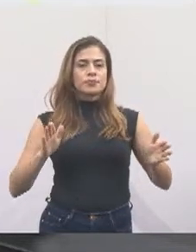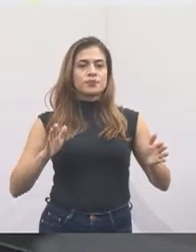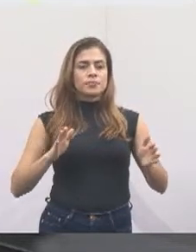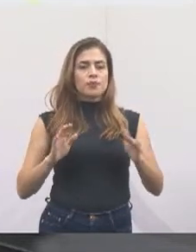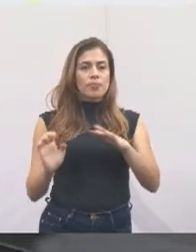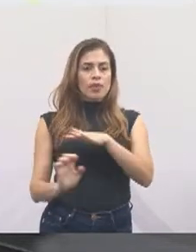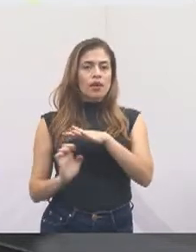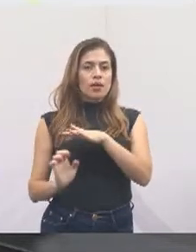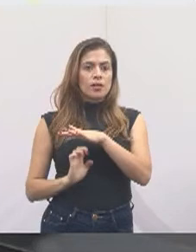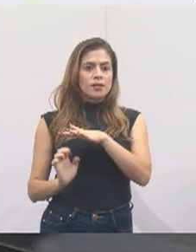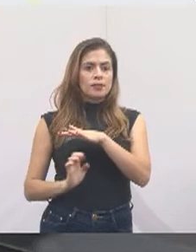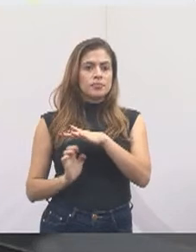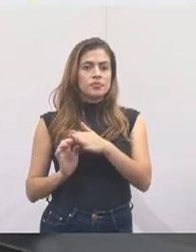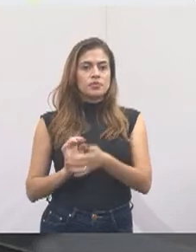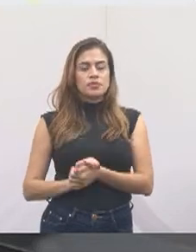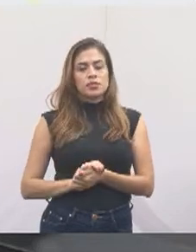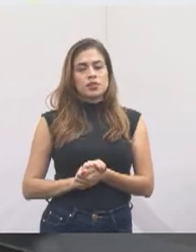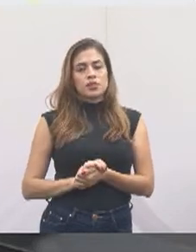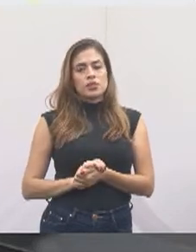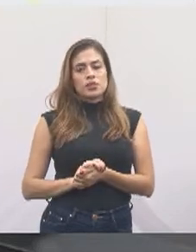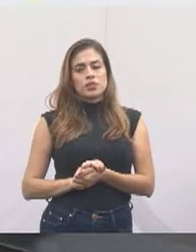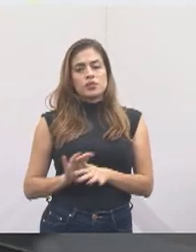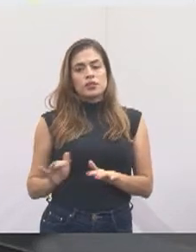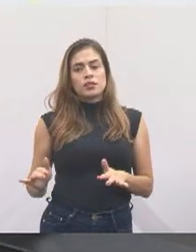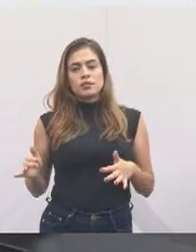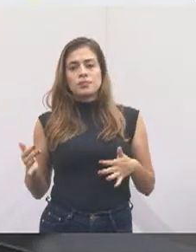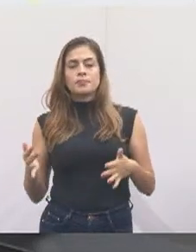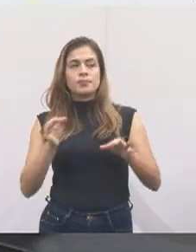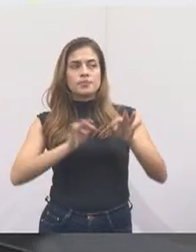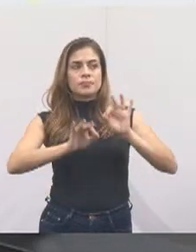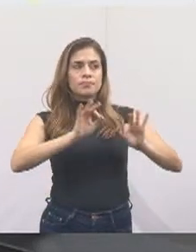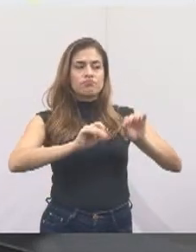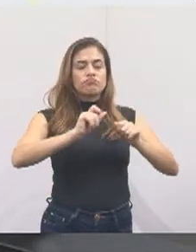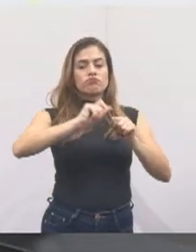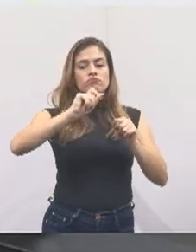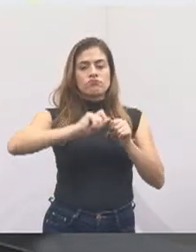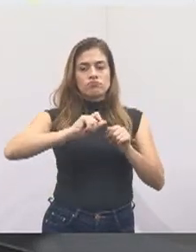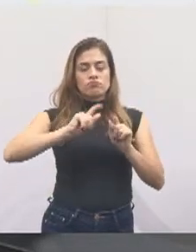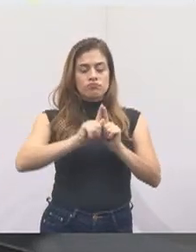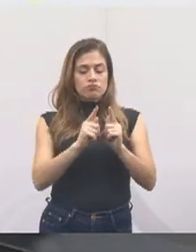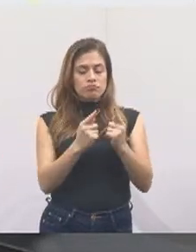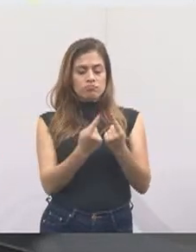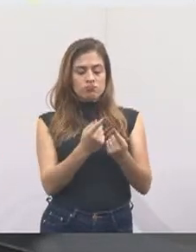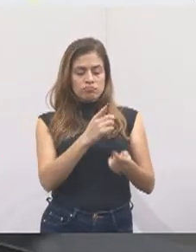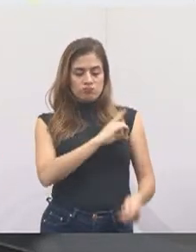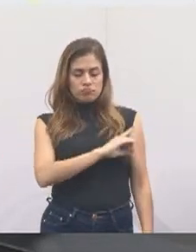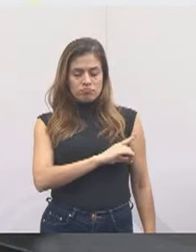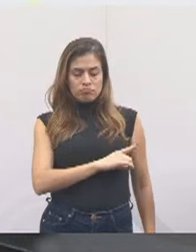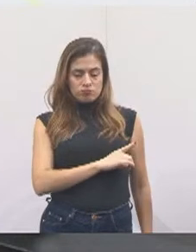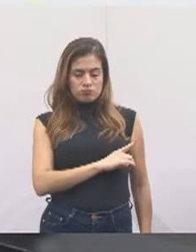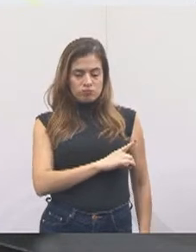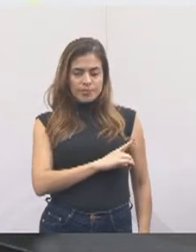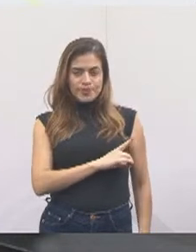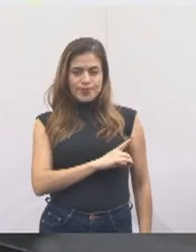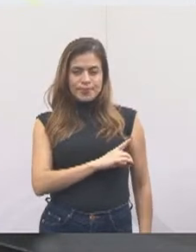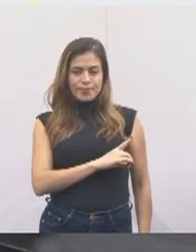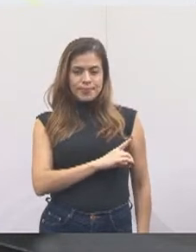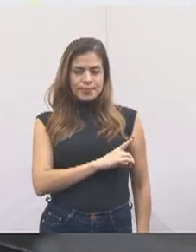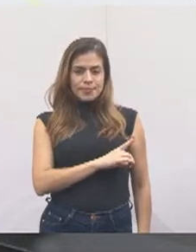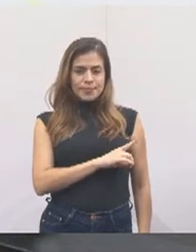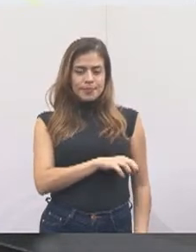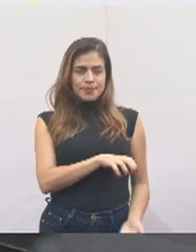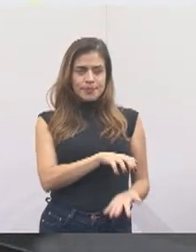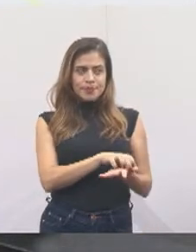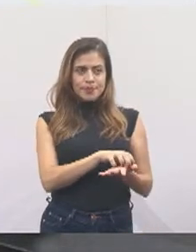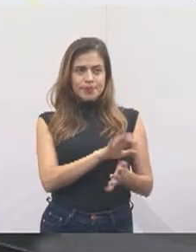empresa dessa forma a instalação será realizada pela equipe diretoria do par dos parques e